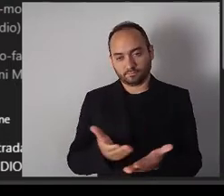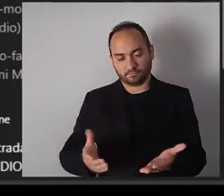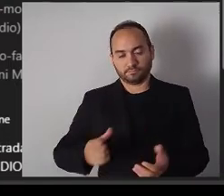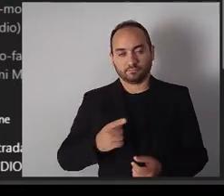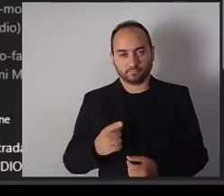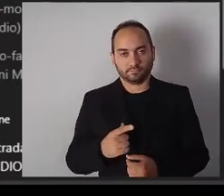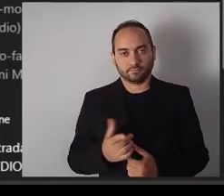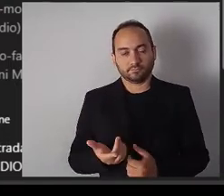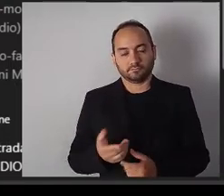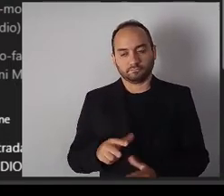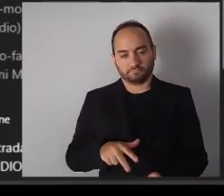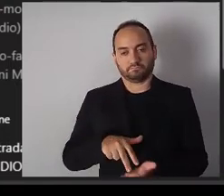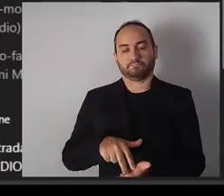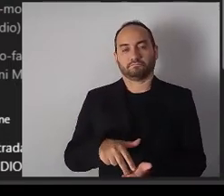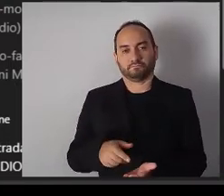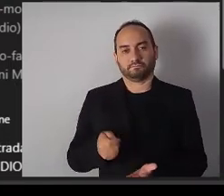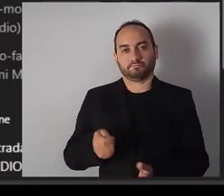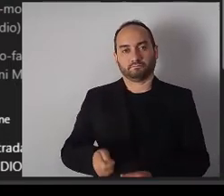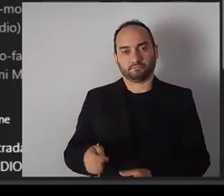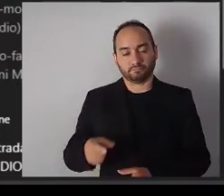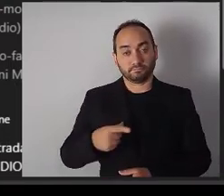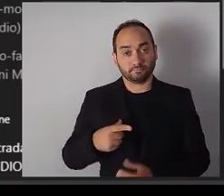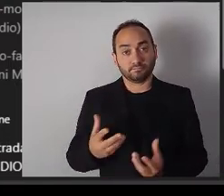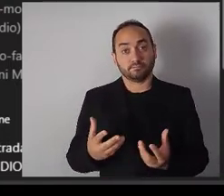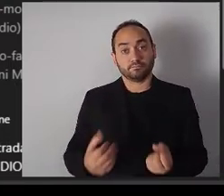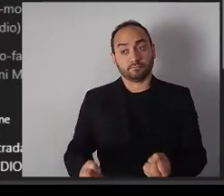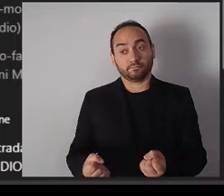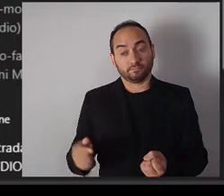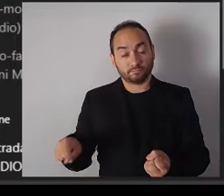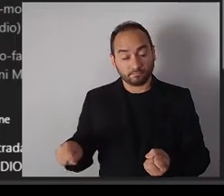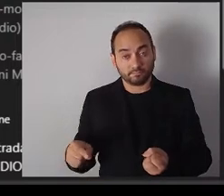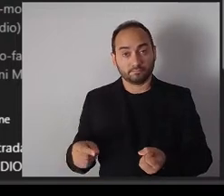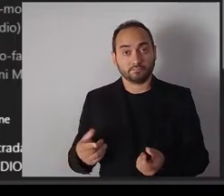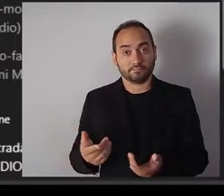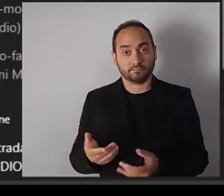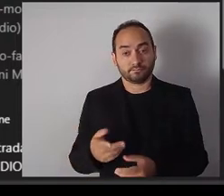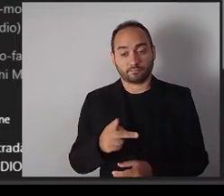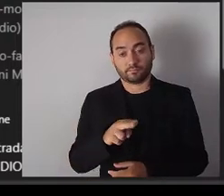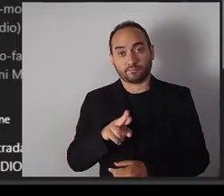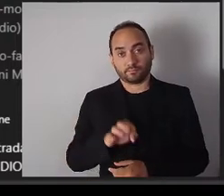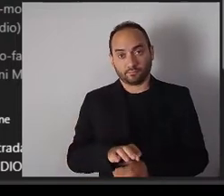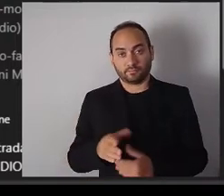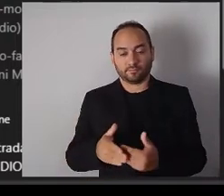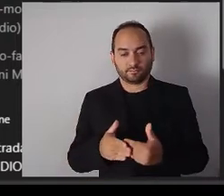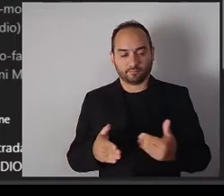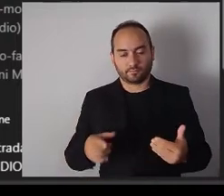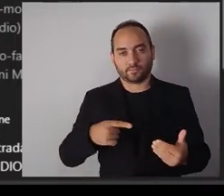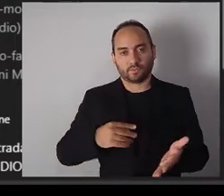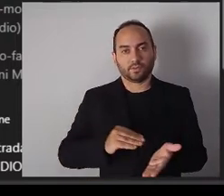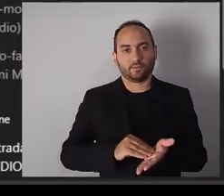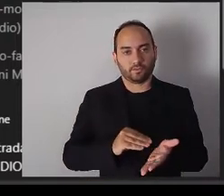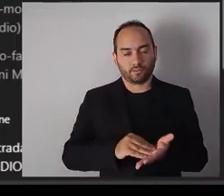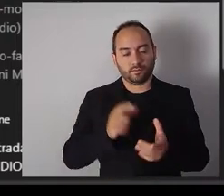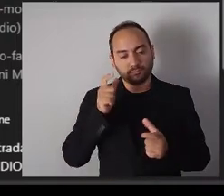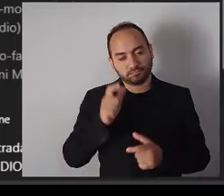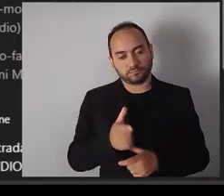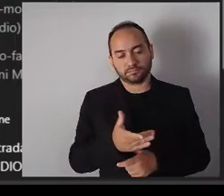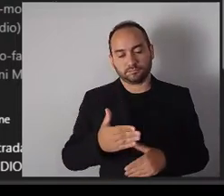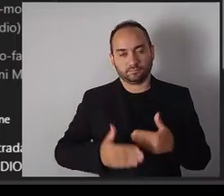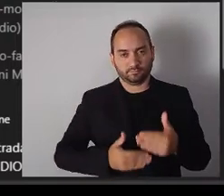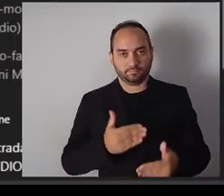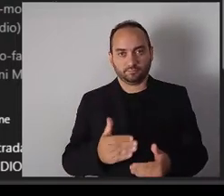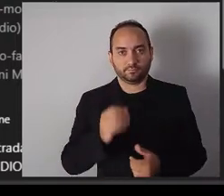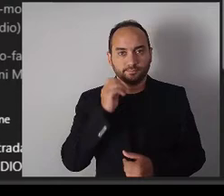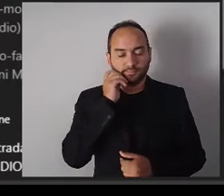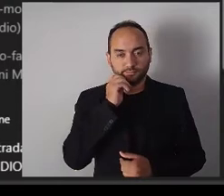o posicionamento de acolhimento da preliminar de ausência de interesse processual.